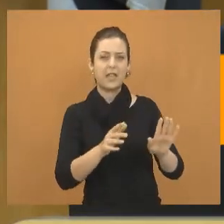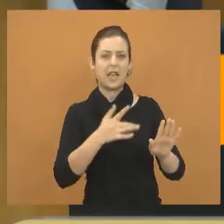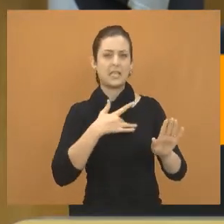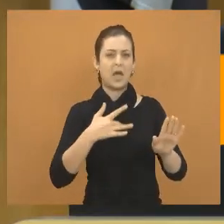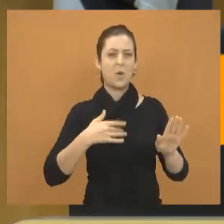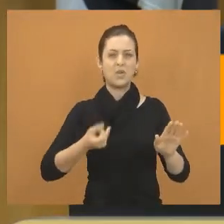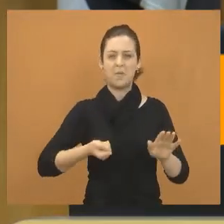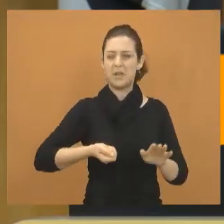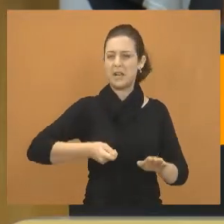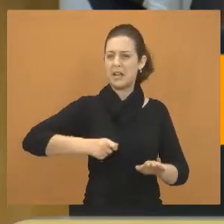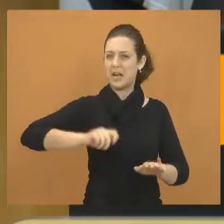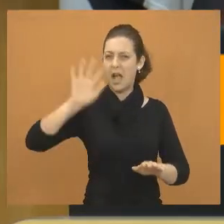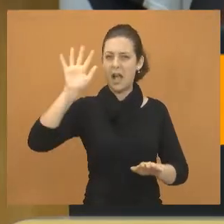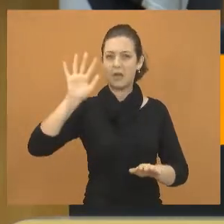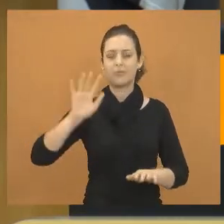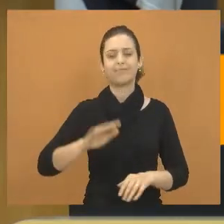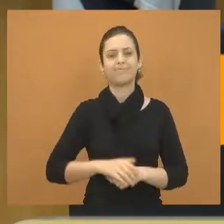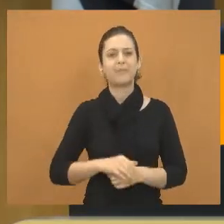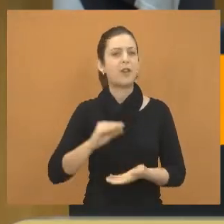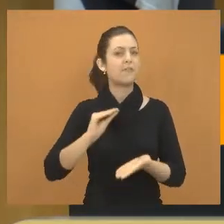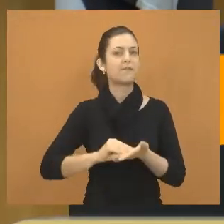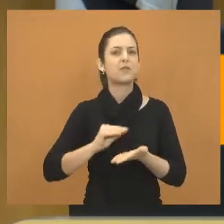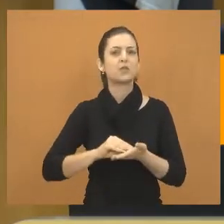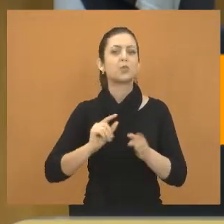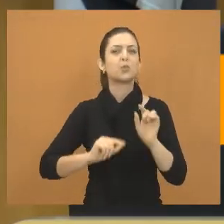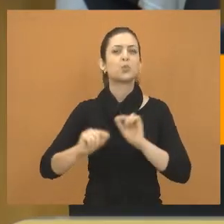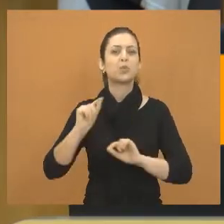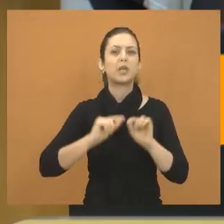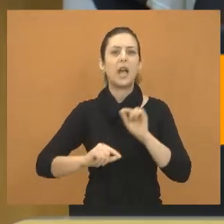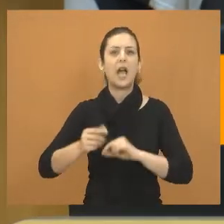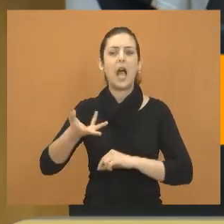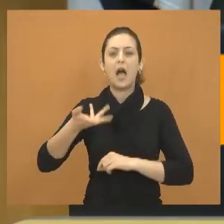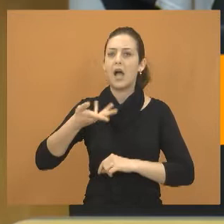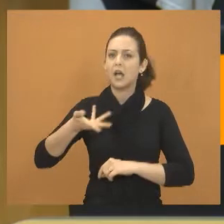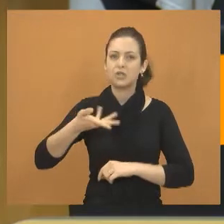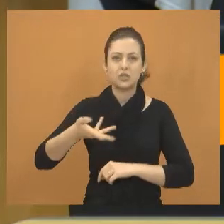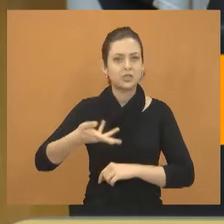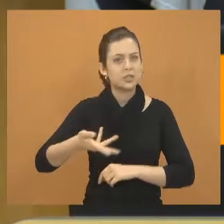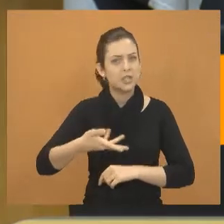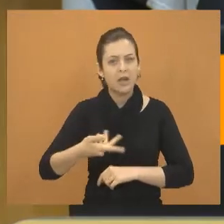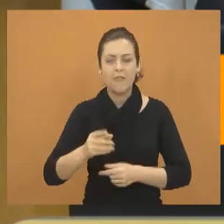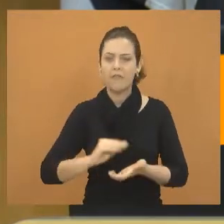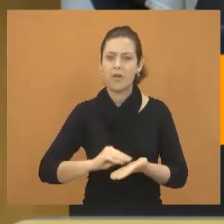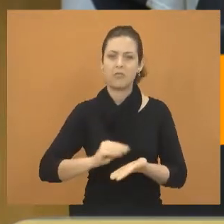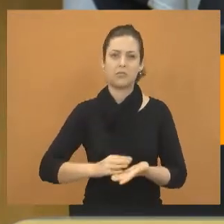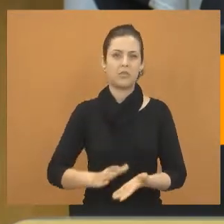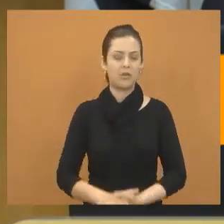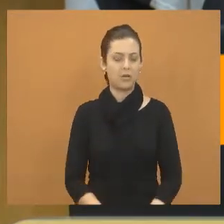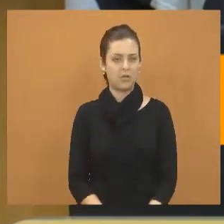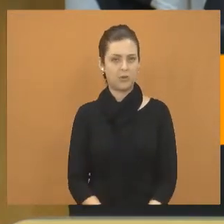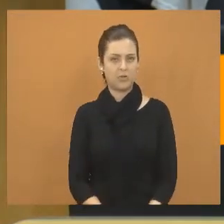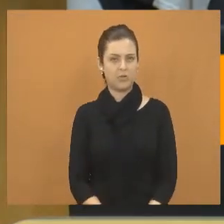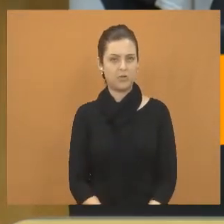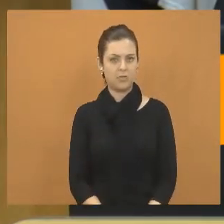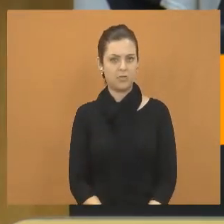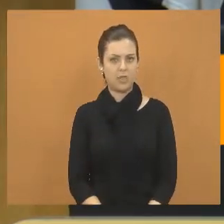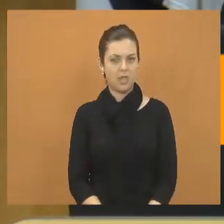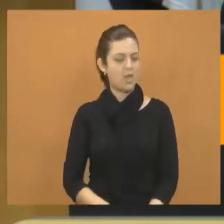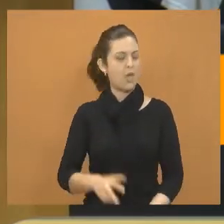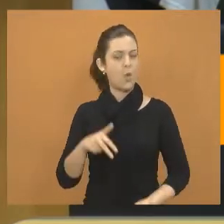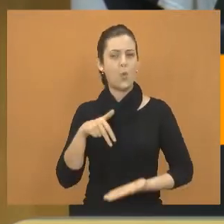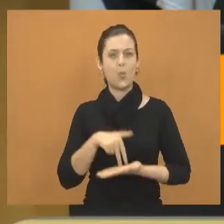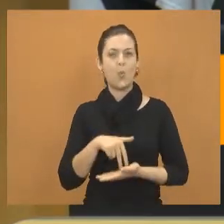encarece. Então, o que, que falta? Falta agilidade. Perceba o seguinte, eu não estou